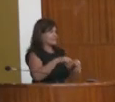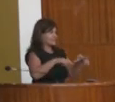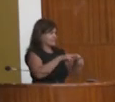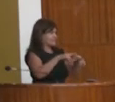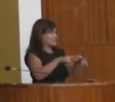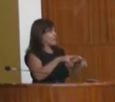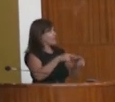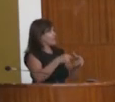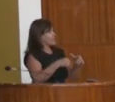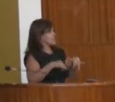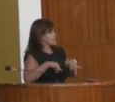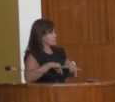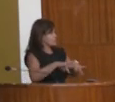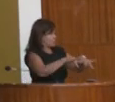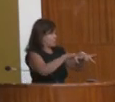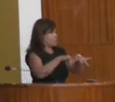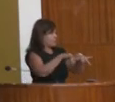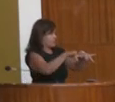entrar como